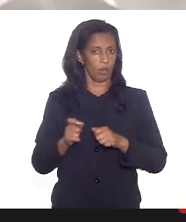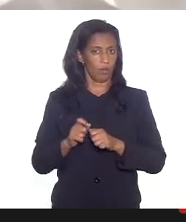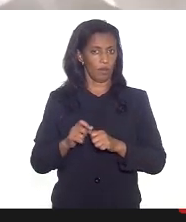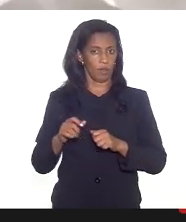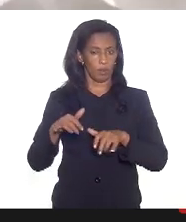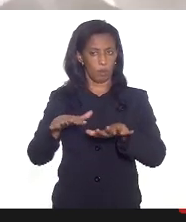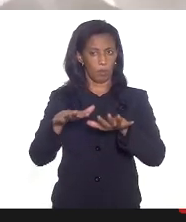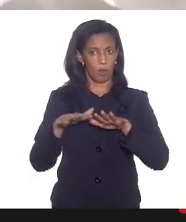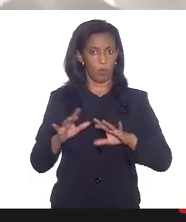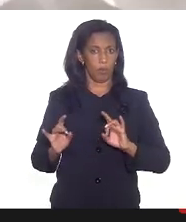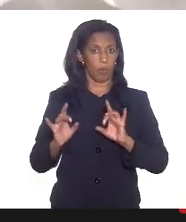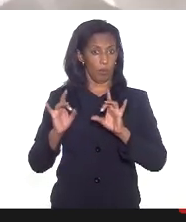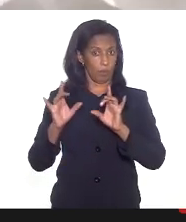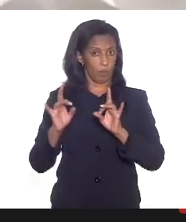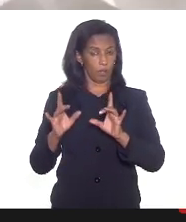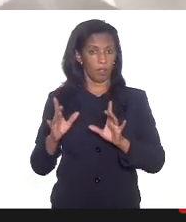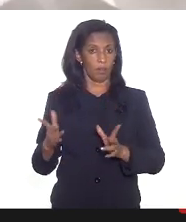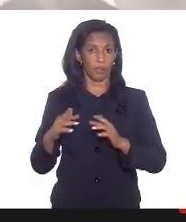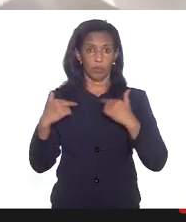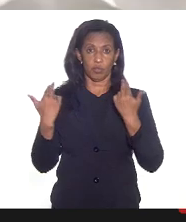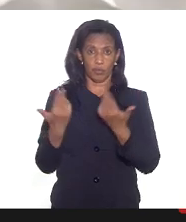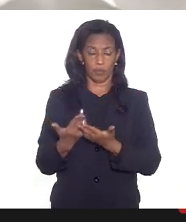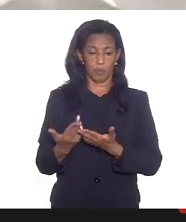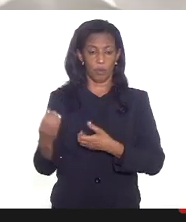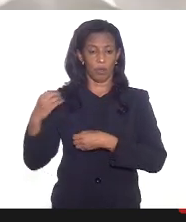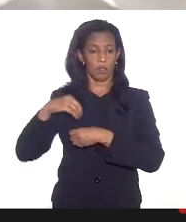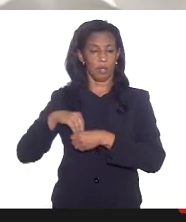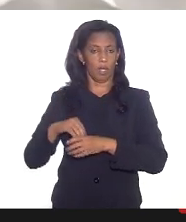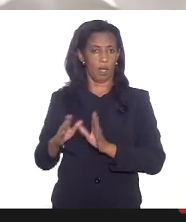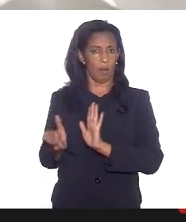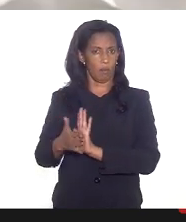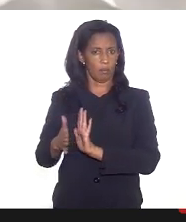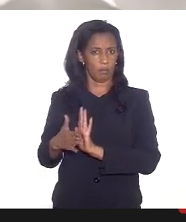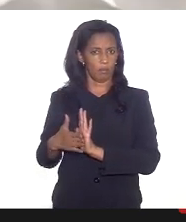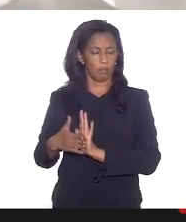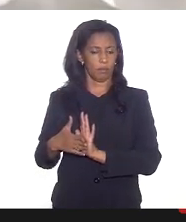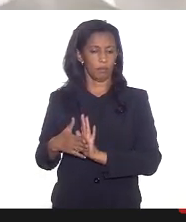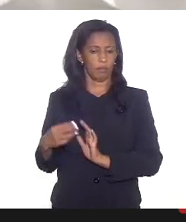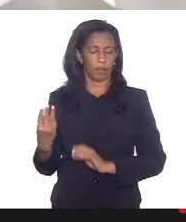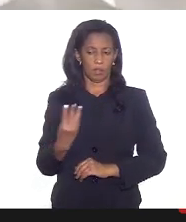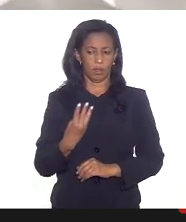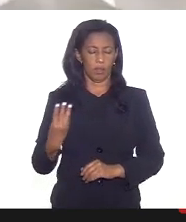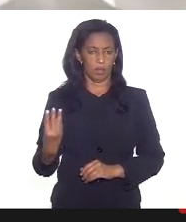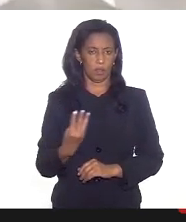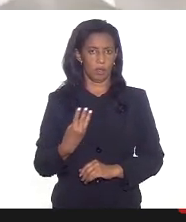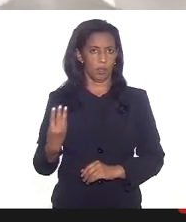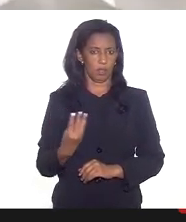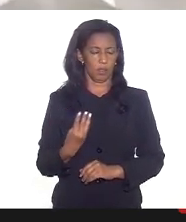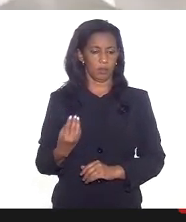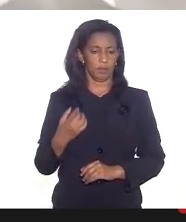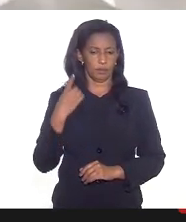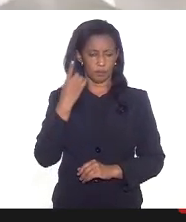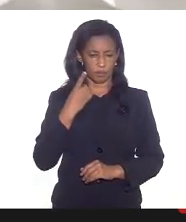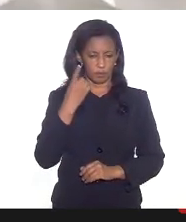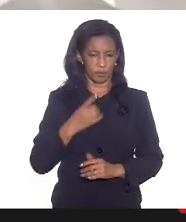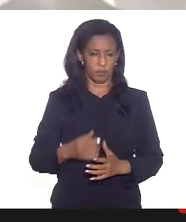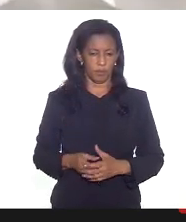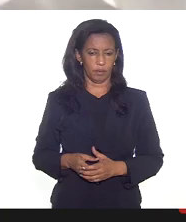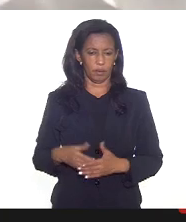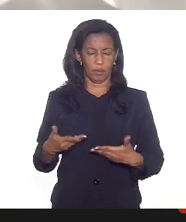reunião audiência pública possamos estar fazendo uma reunião ou os mandatos das três deputadas então é